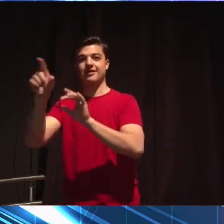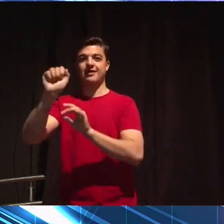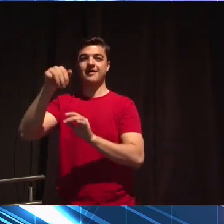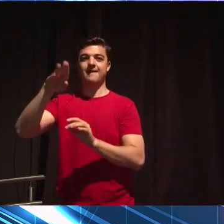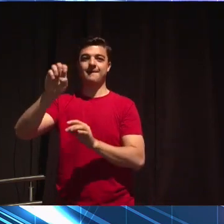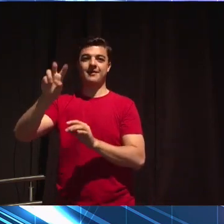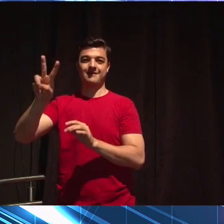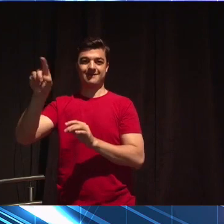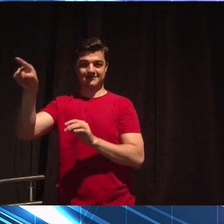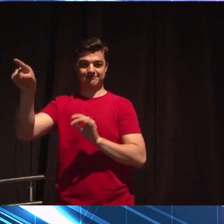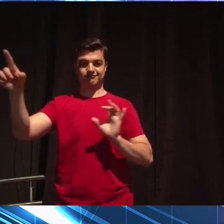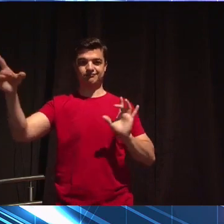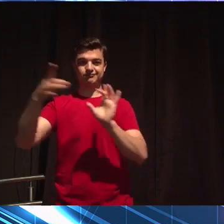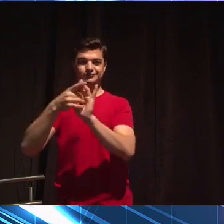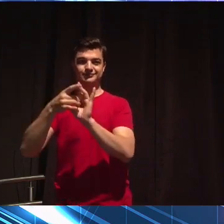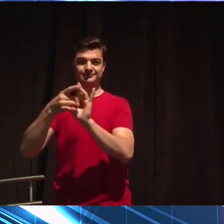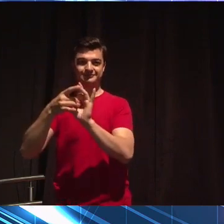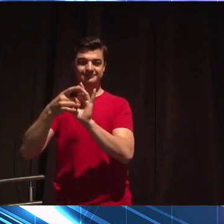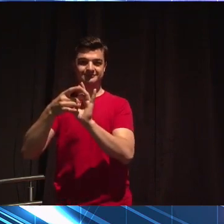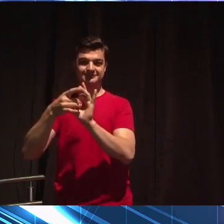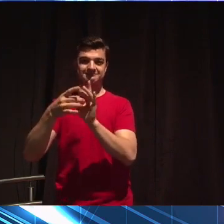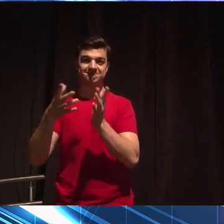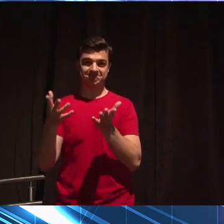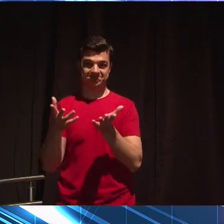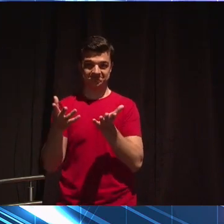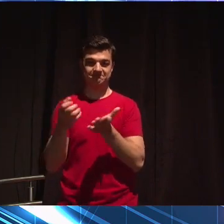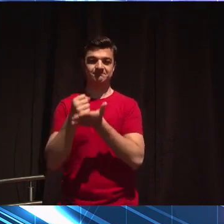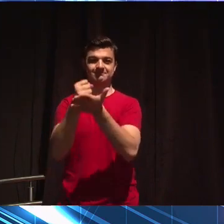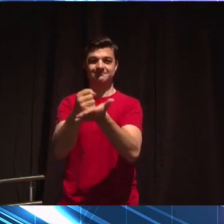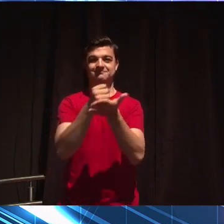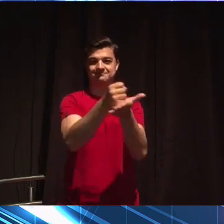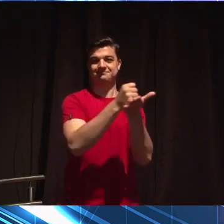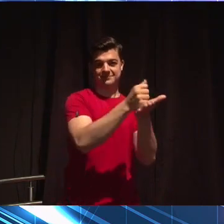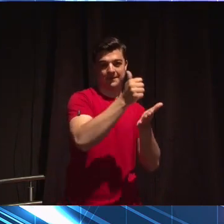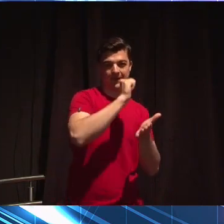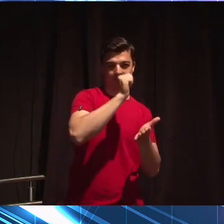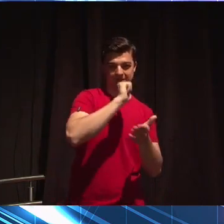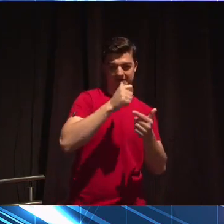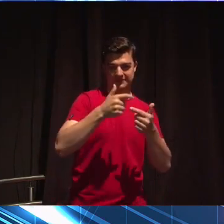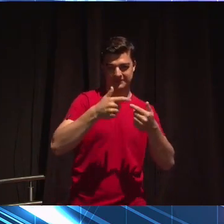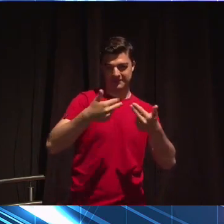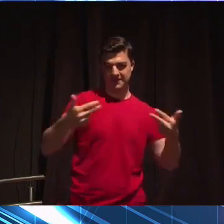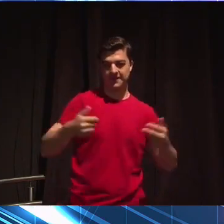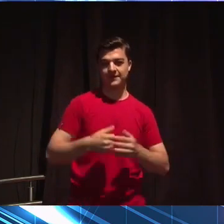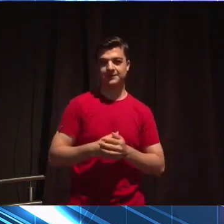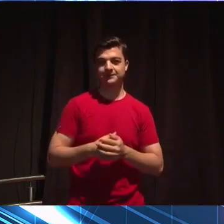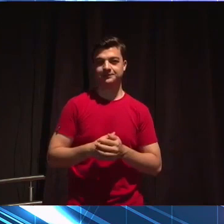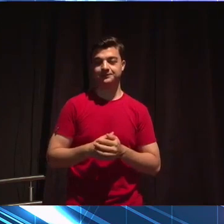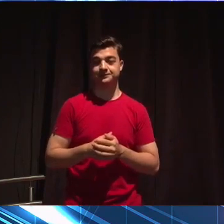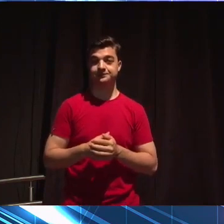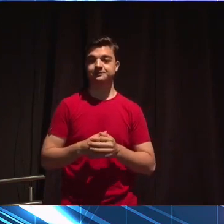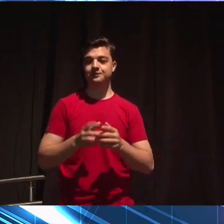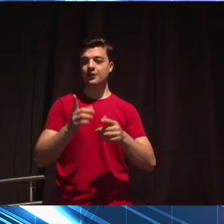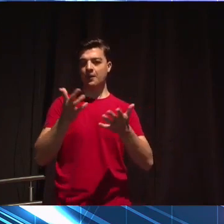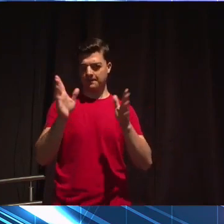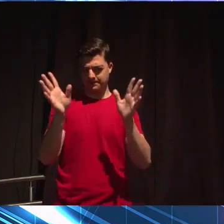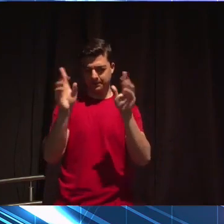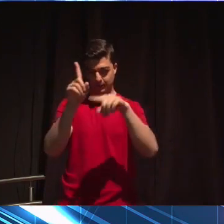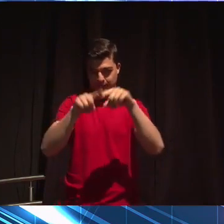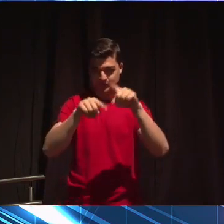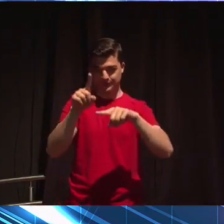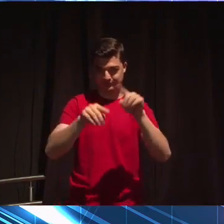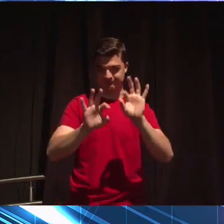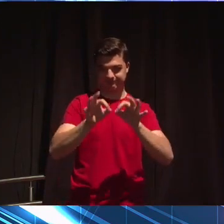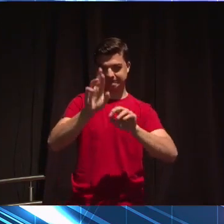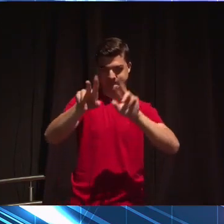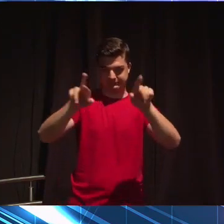está comprando Ambev. Mas o ponto interessante é o seguinte, você tem um produto. O que o Michael Porter começou a perceber é que houve um primeiro movimento que